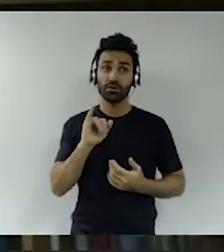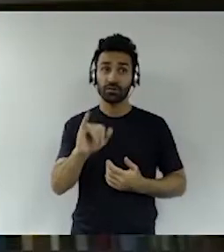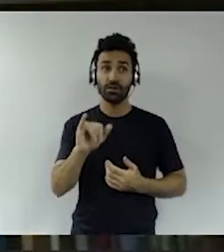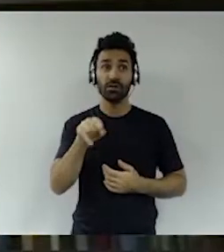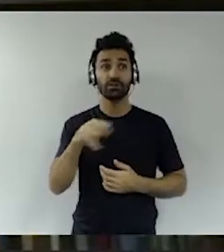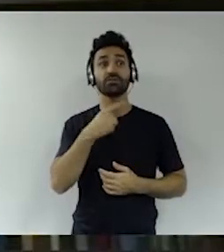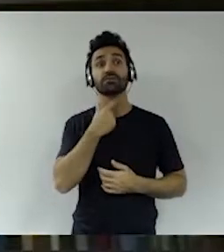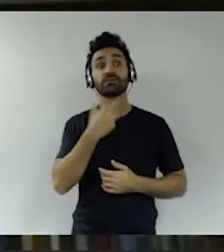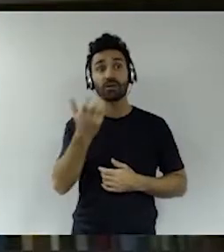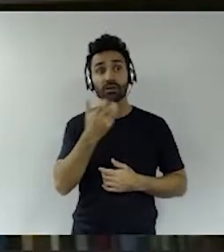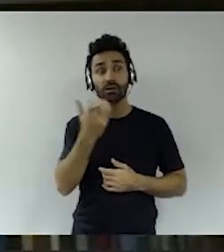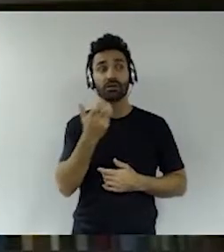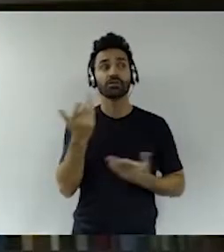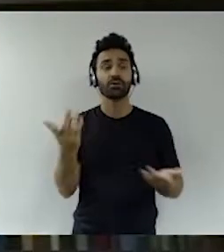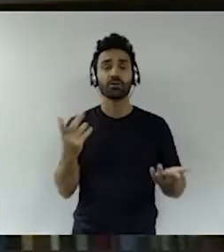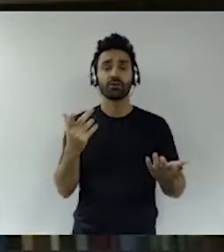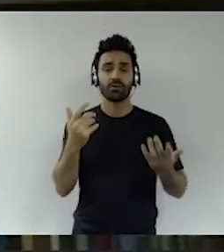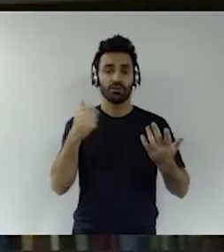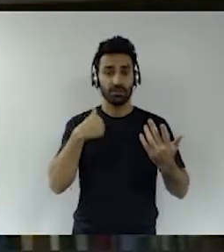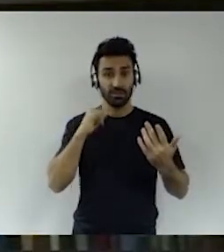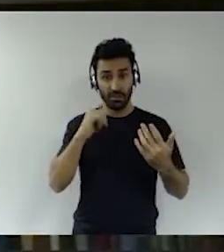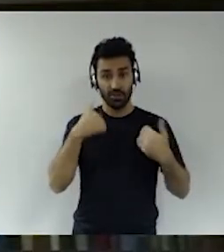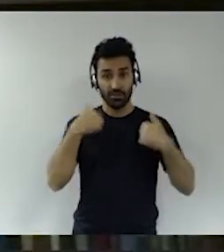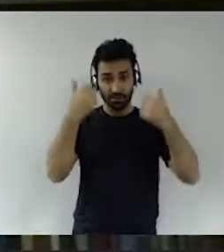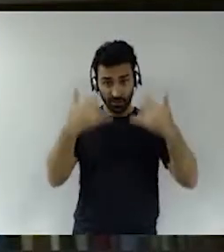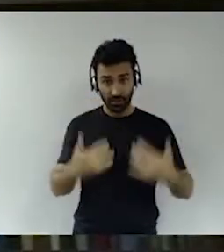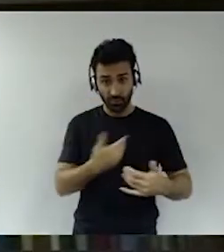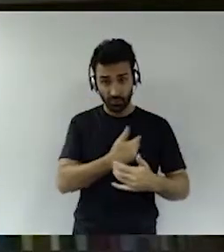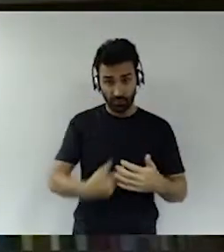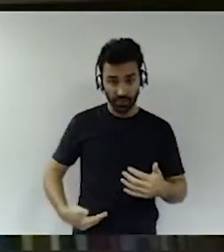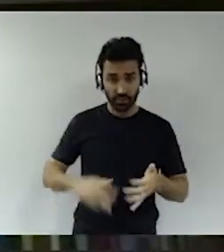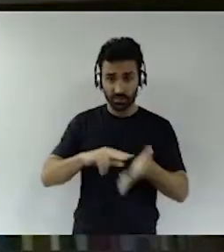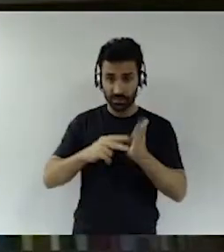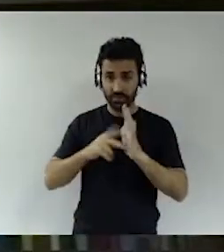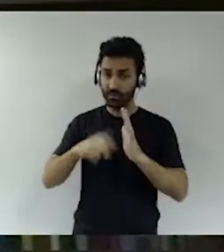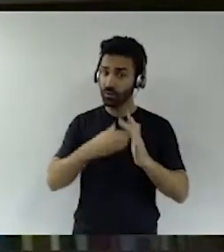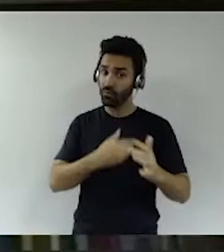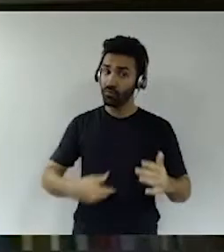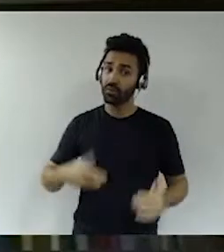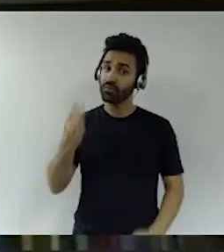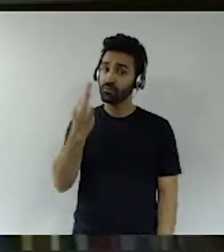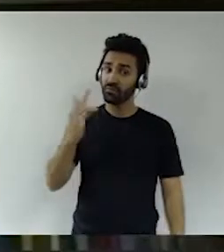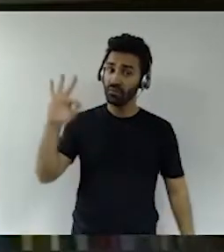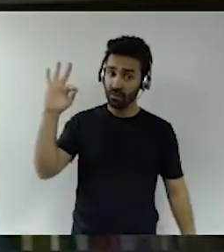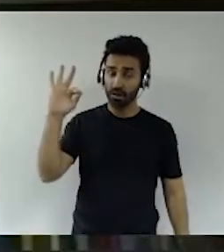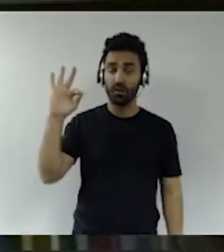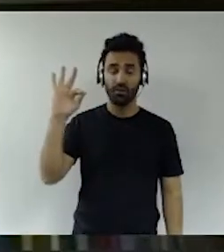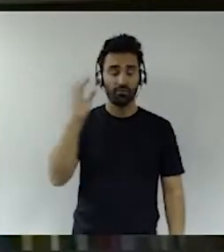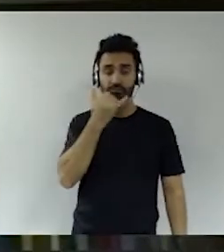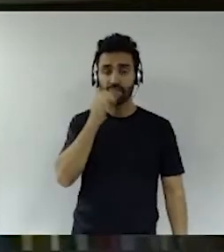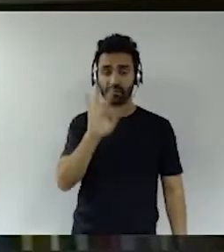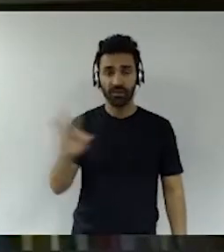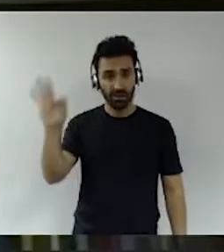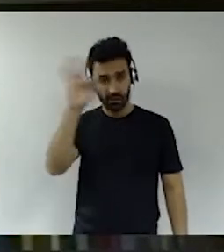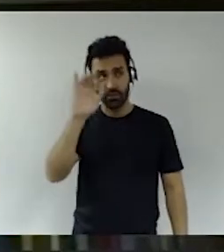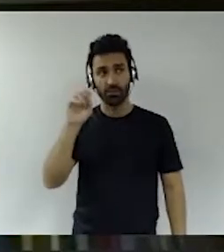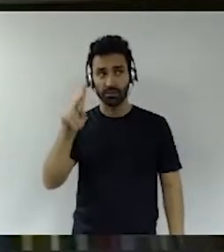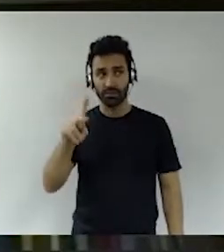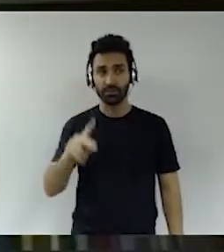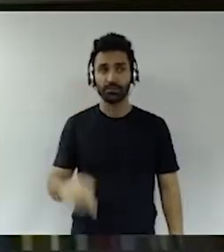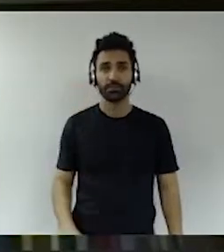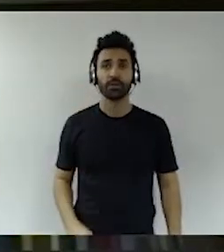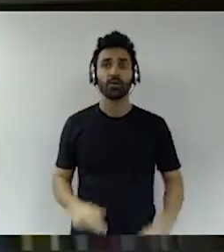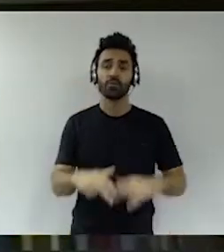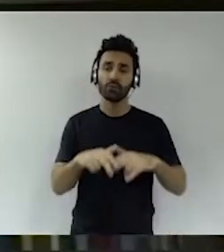esses governos, detalhe, quando eu falar governo, estou me referindo ao governo central. No caso do Brasil, estou me referindo aqui ao governo federal.